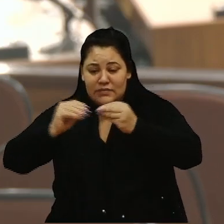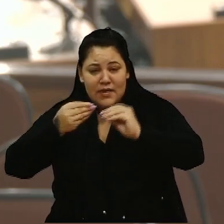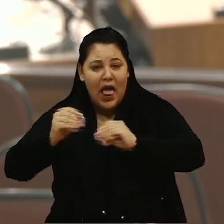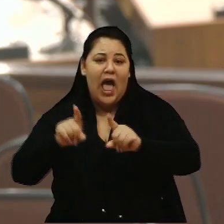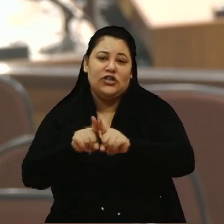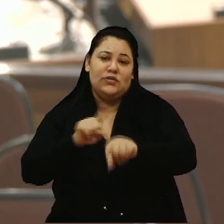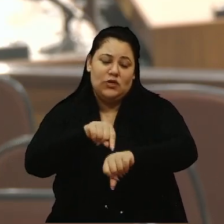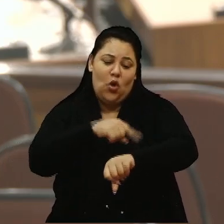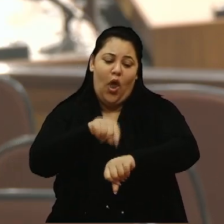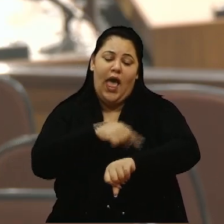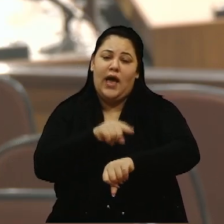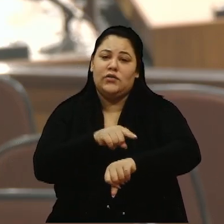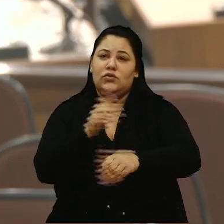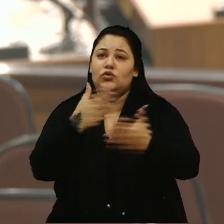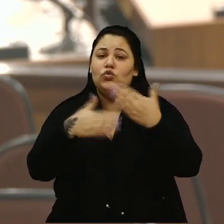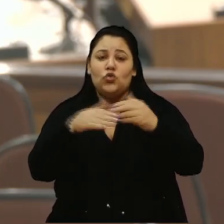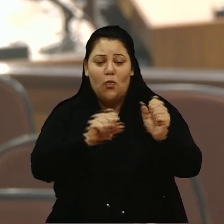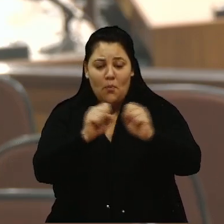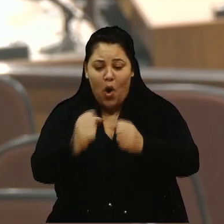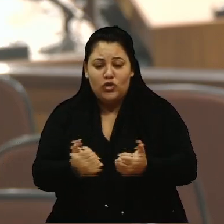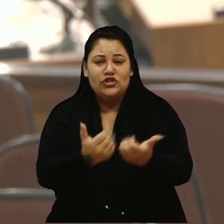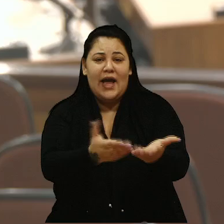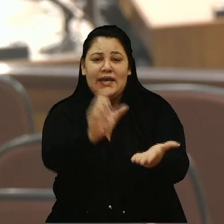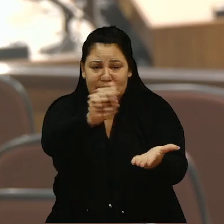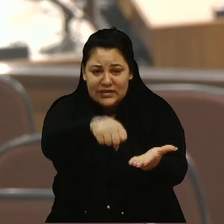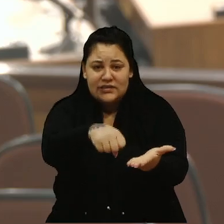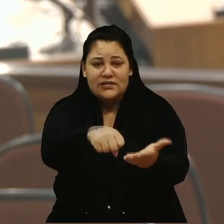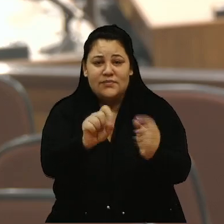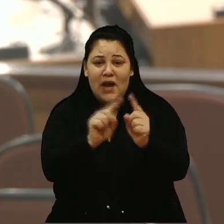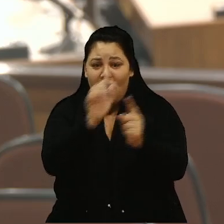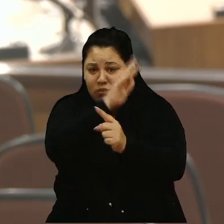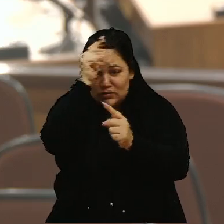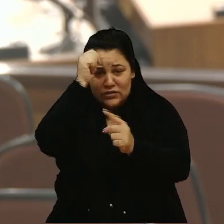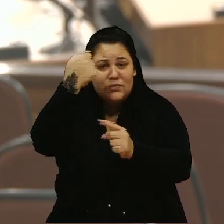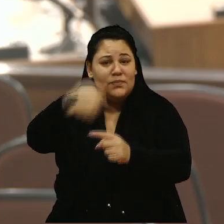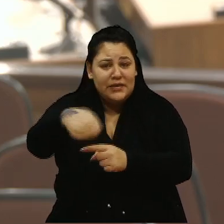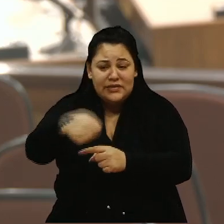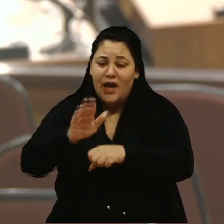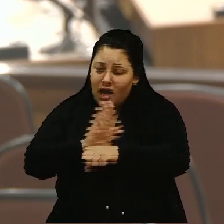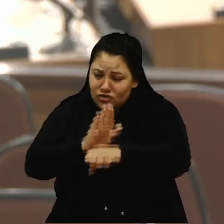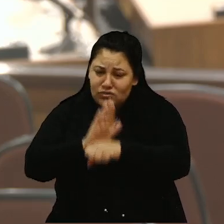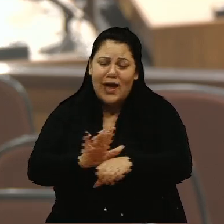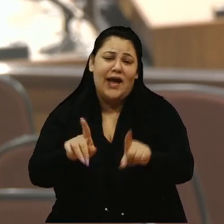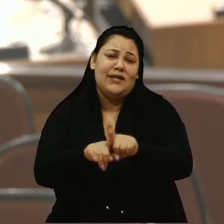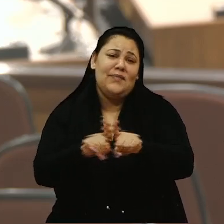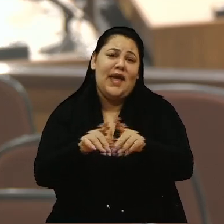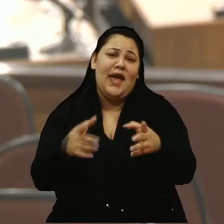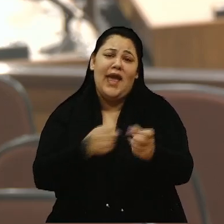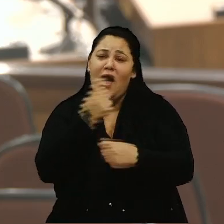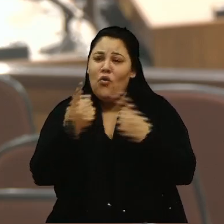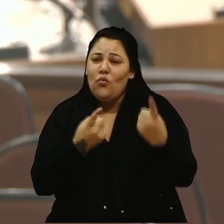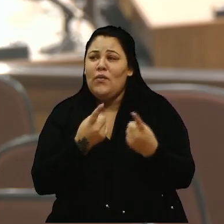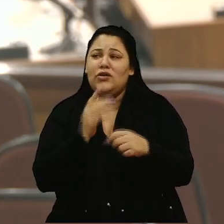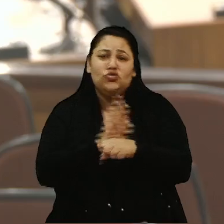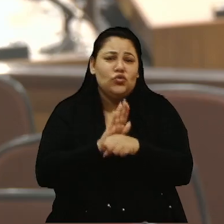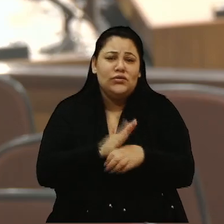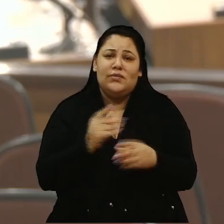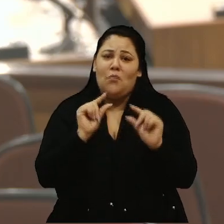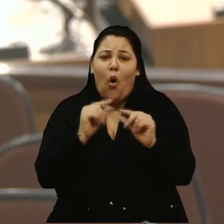isso pode ser proporcionado, mas o município tem que dar, enfim, dar algum sinal.